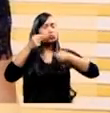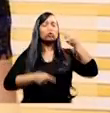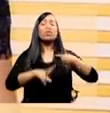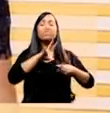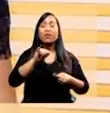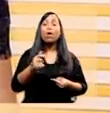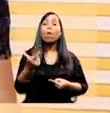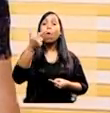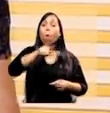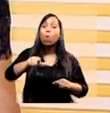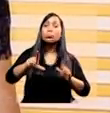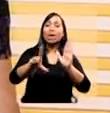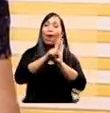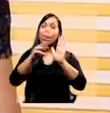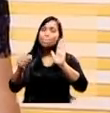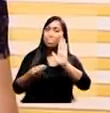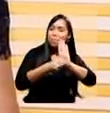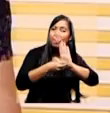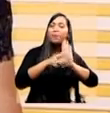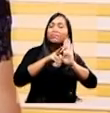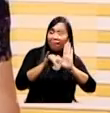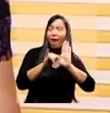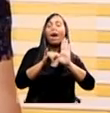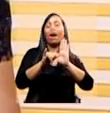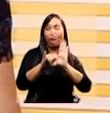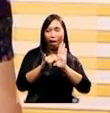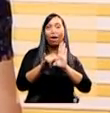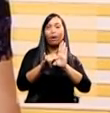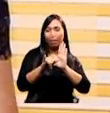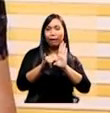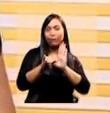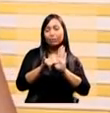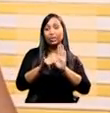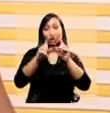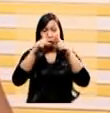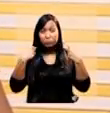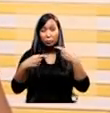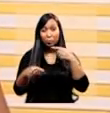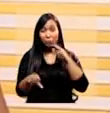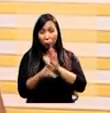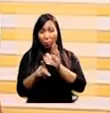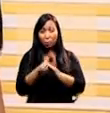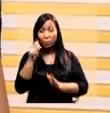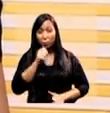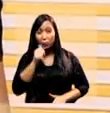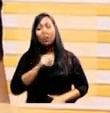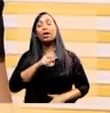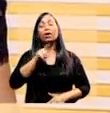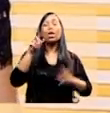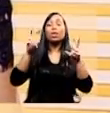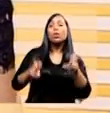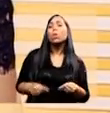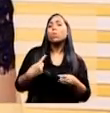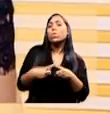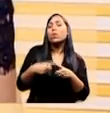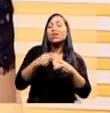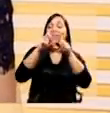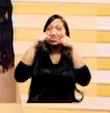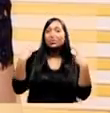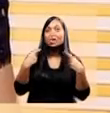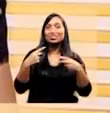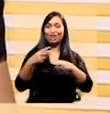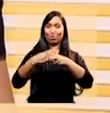outra tipificação. Vai ser uma outra tipificação de violência contra a mulher, que é a questão da vingança